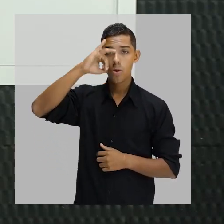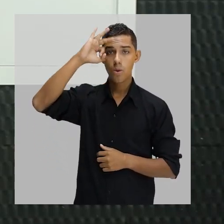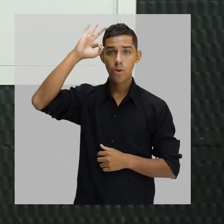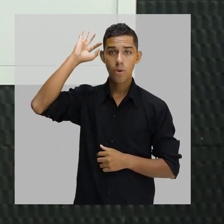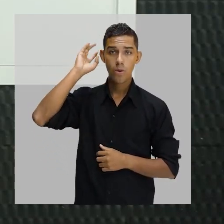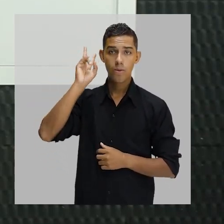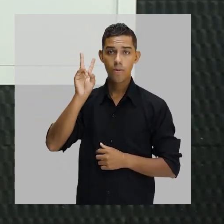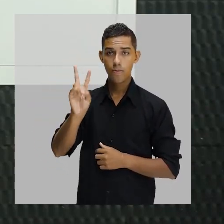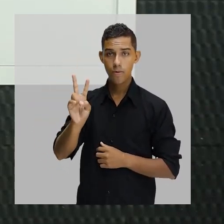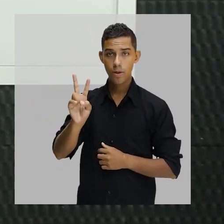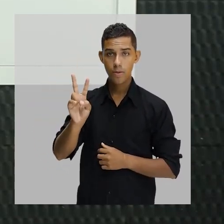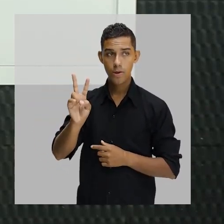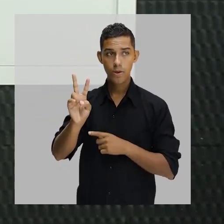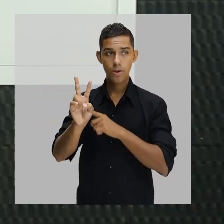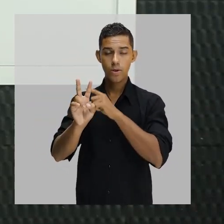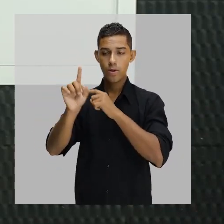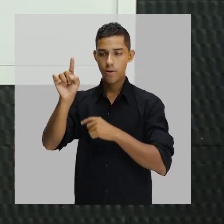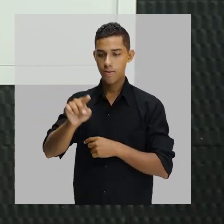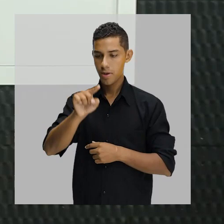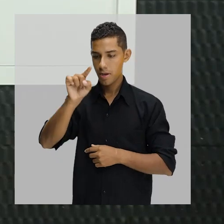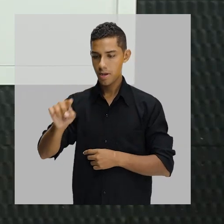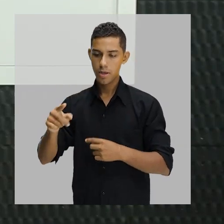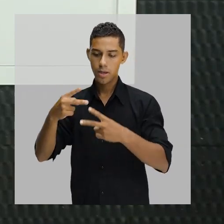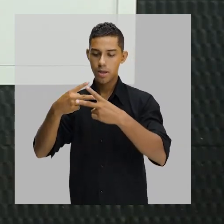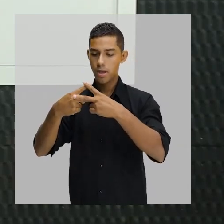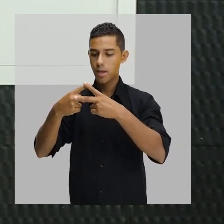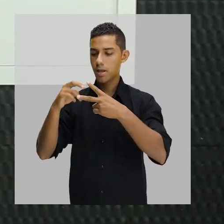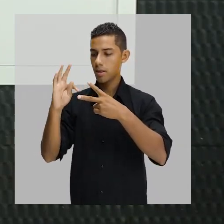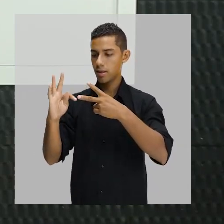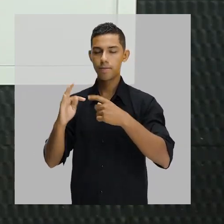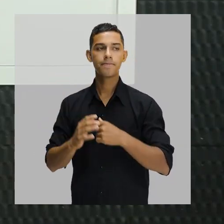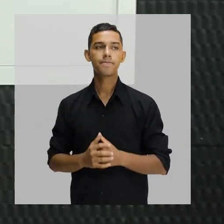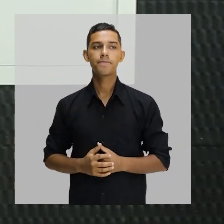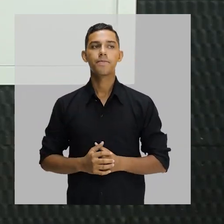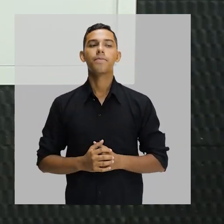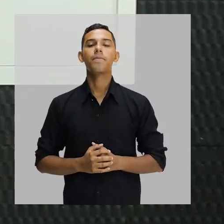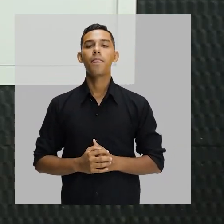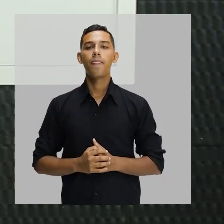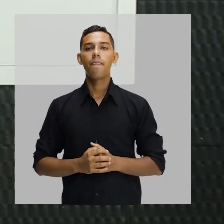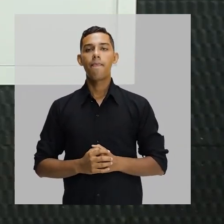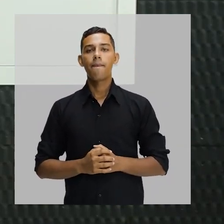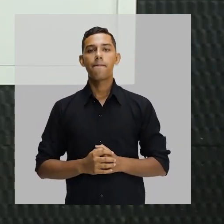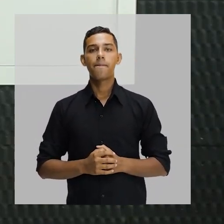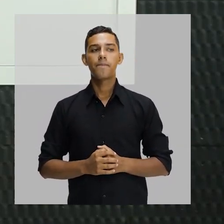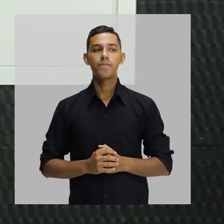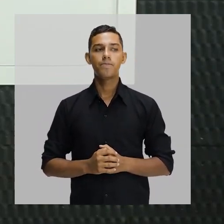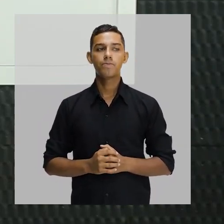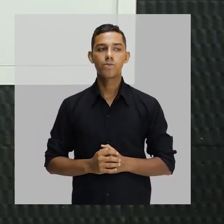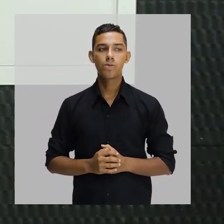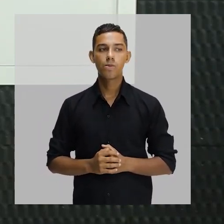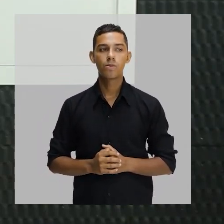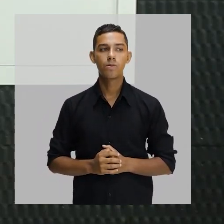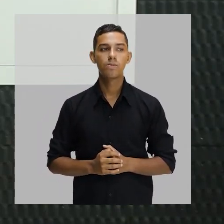vezes o ΔT, vezes o tempo. Então, o espaço,